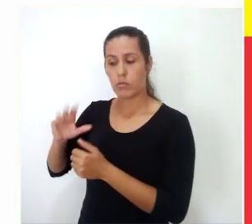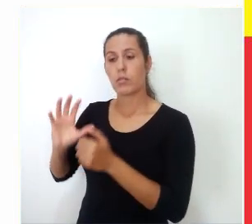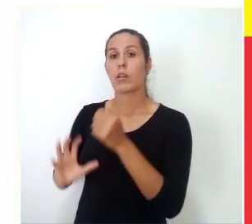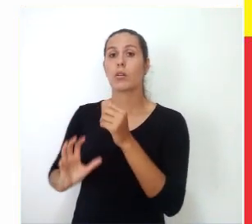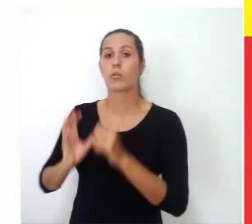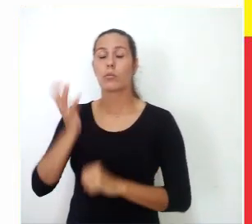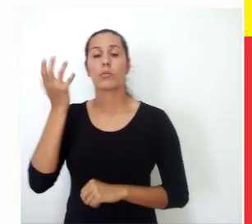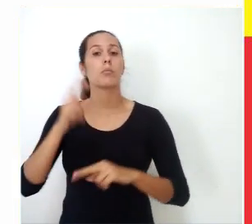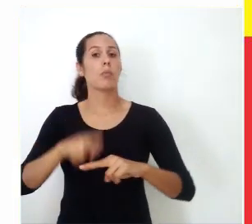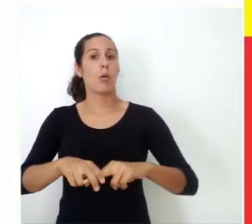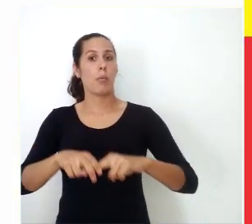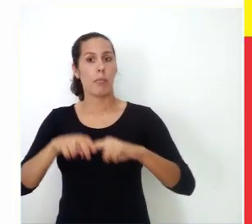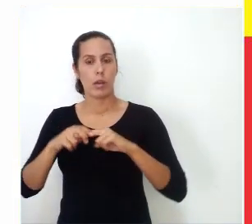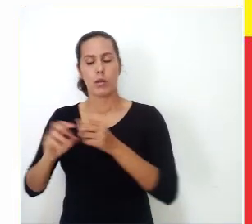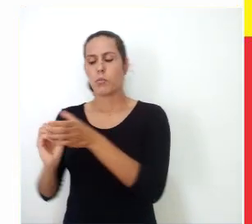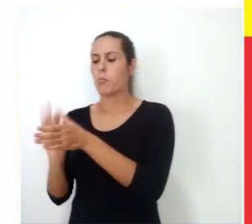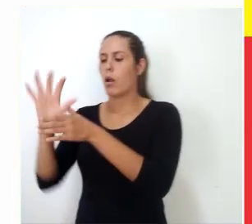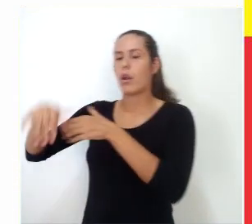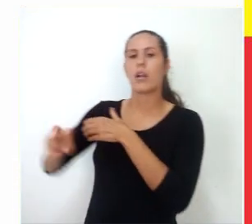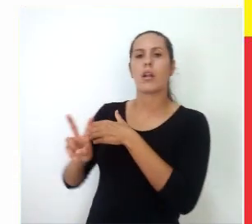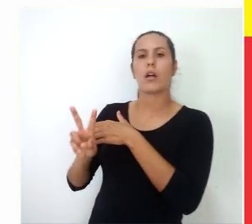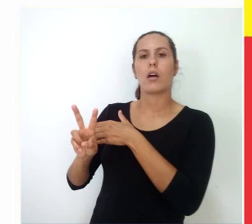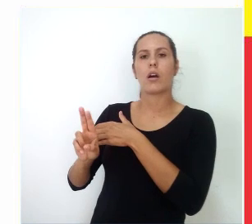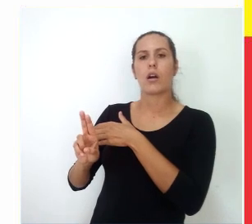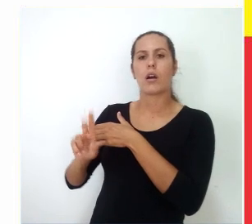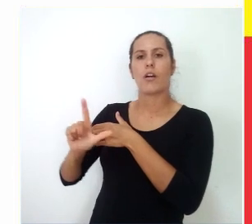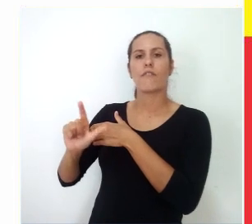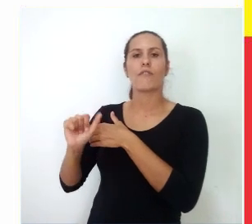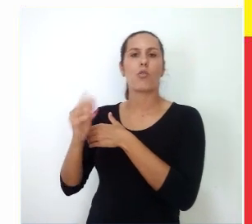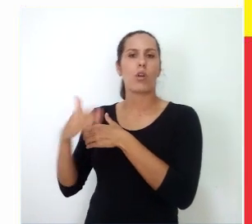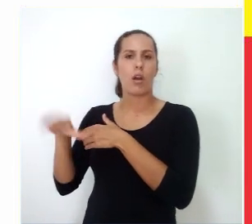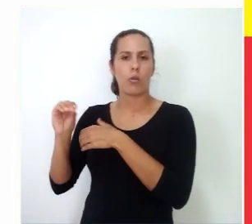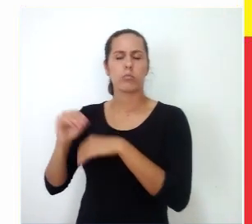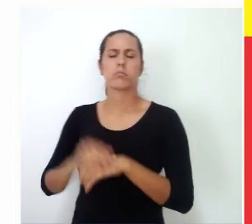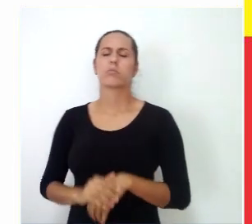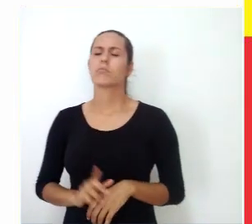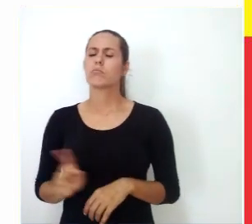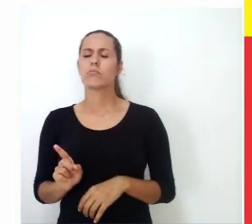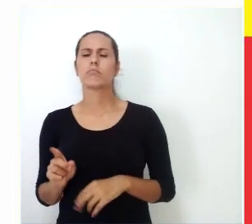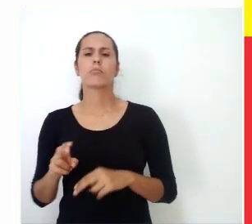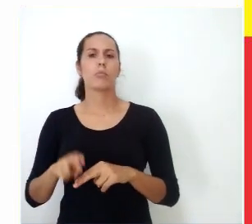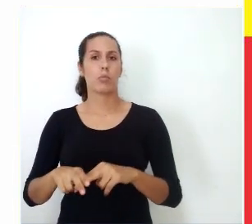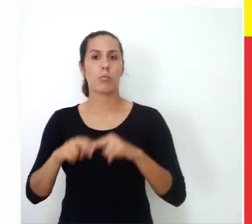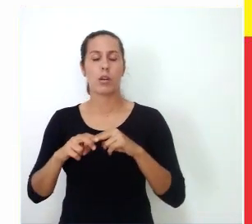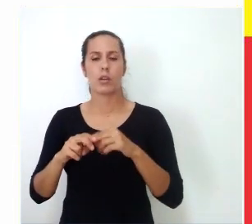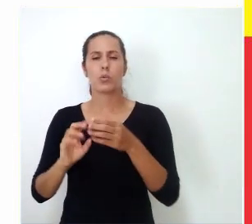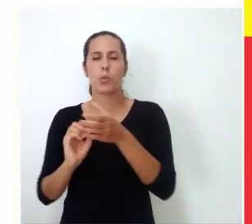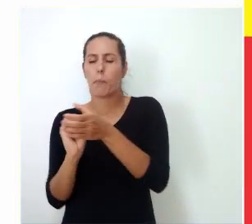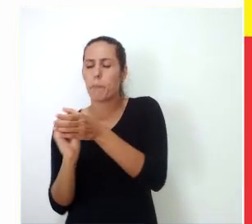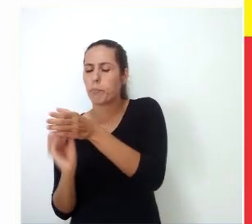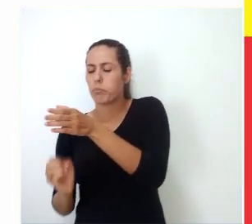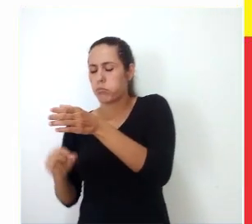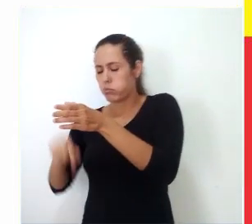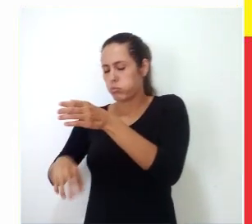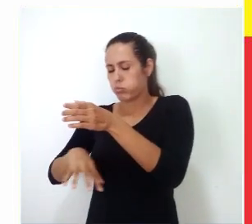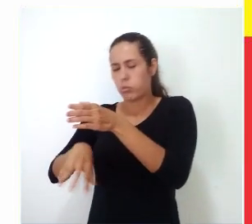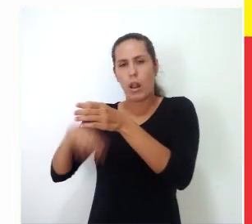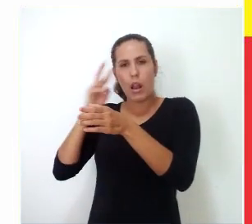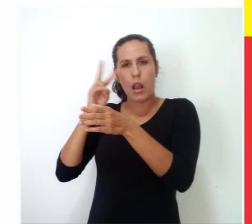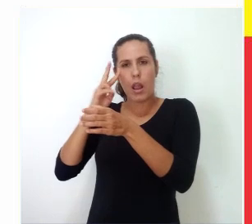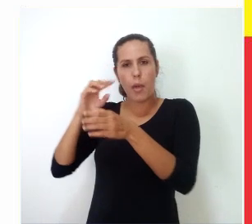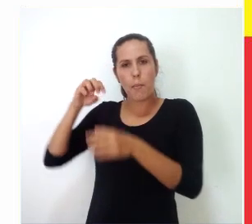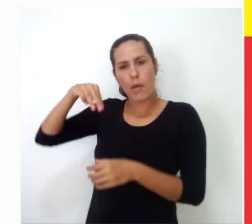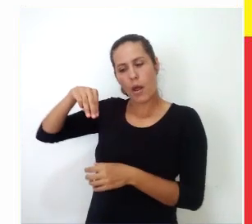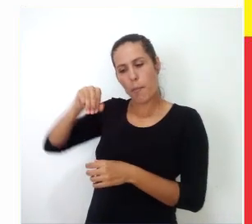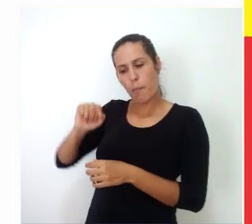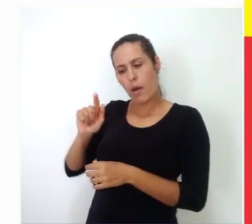geográficos relacionados com as atividades vulcânicas, através dos quais o magma,